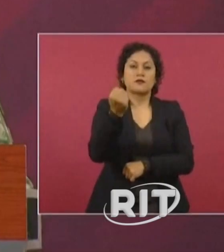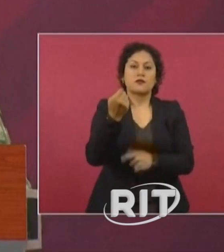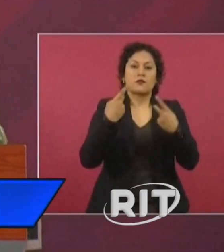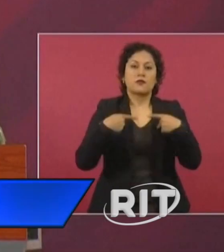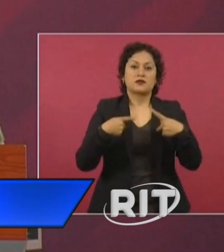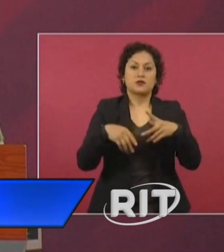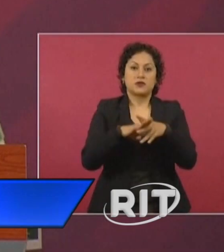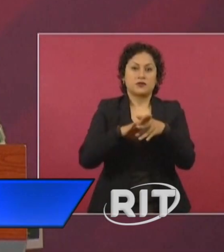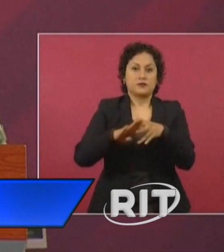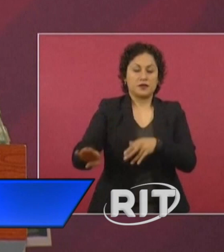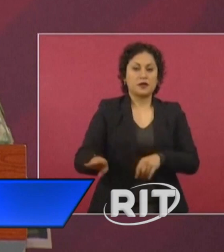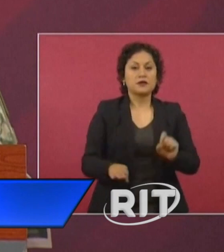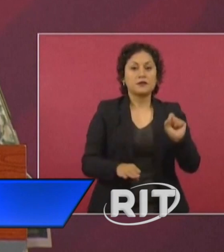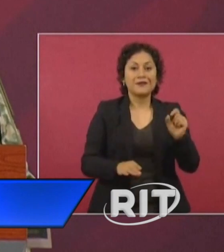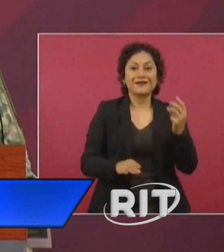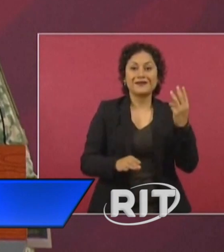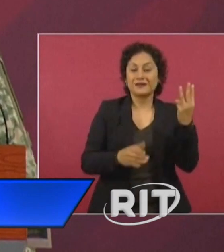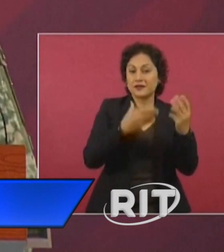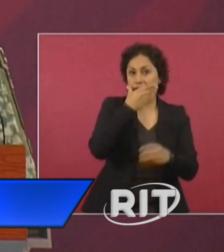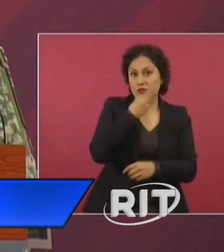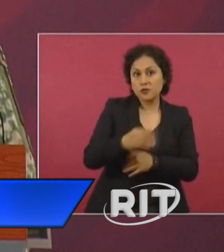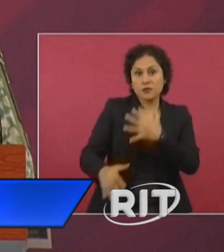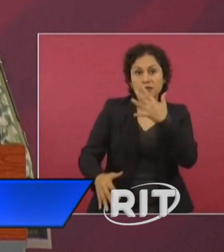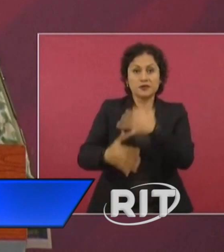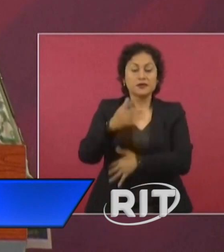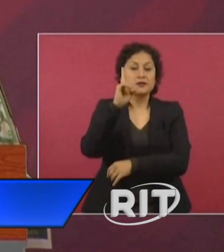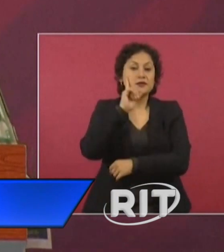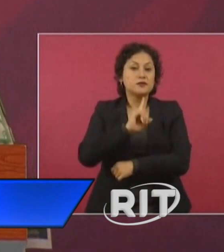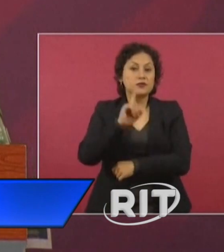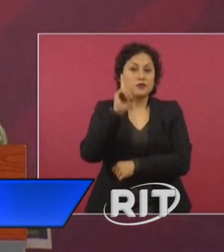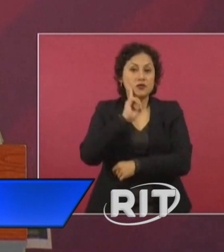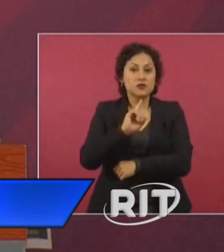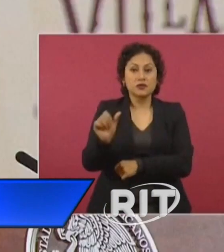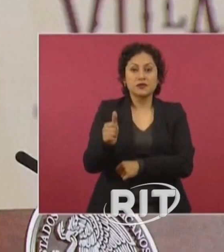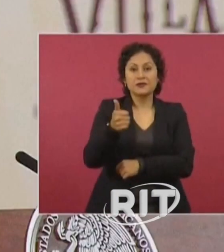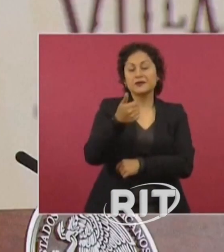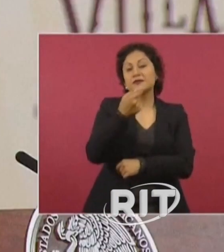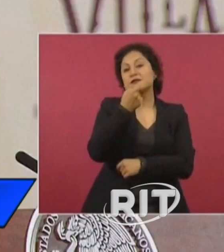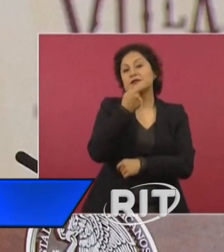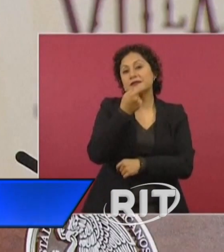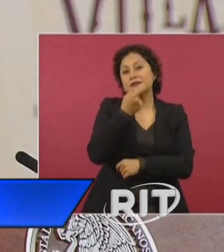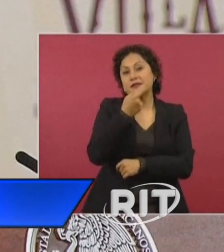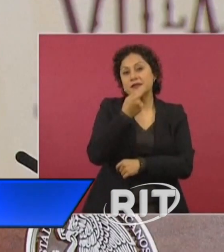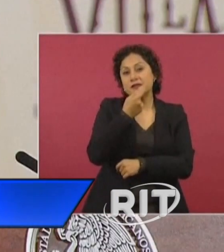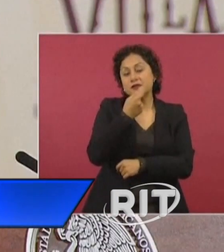Esses migrantes, os 49 migrantes, são 23 homens, 15 mulheres, 6 meninos, 5 meninas.